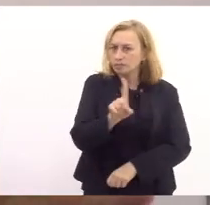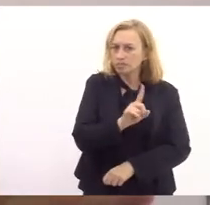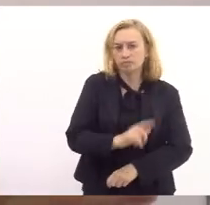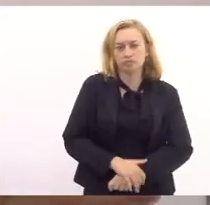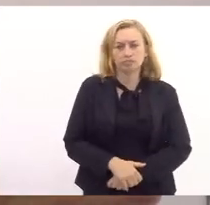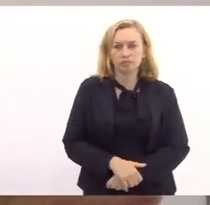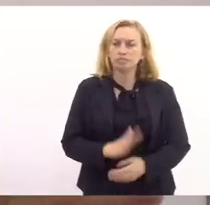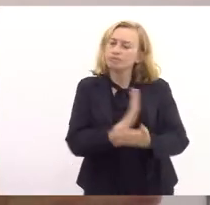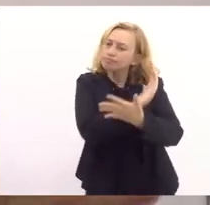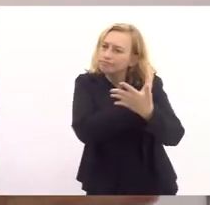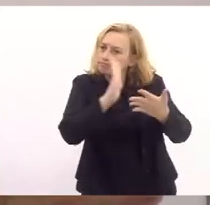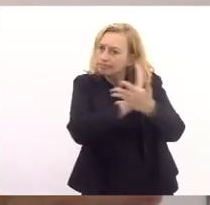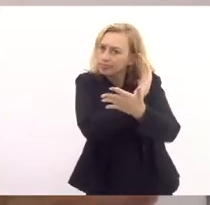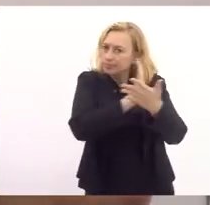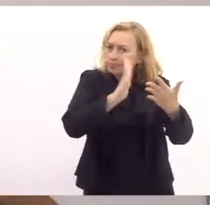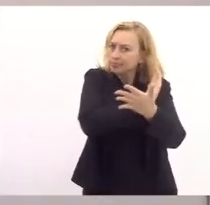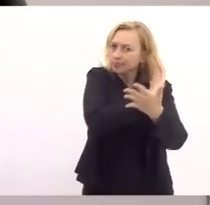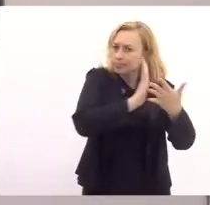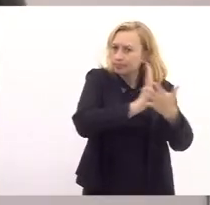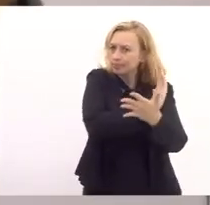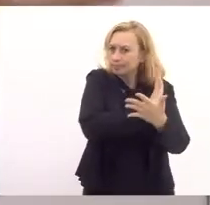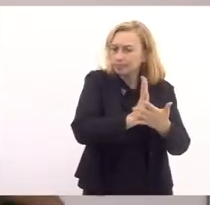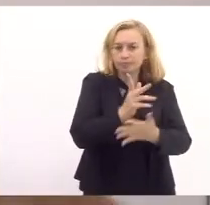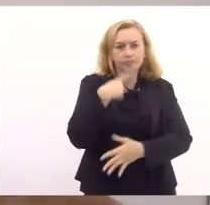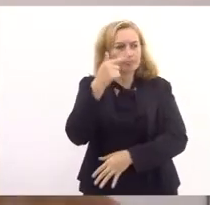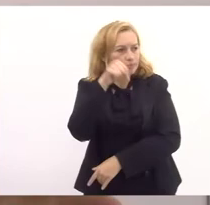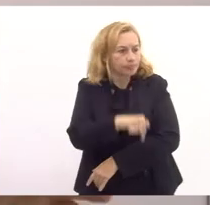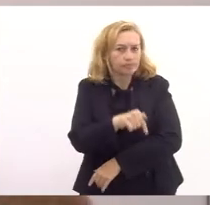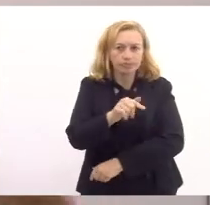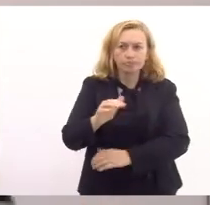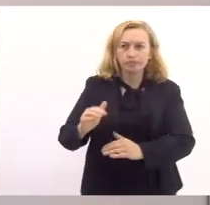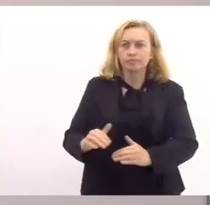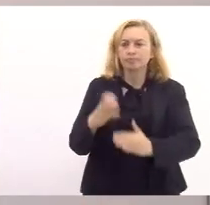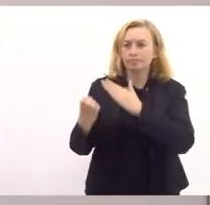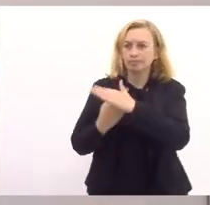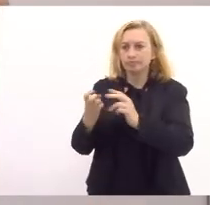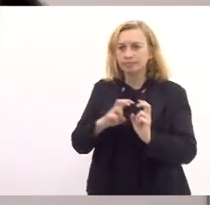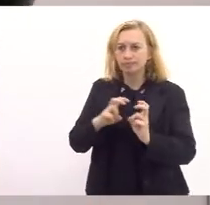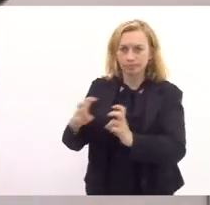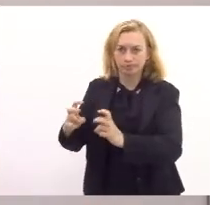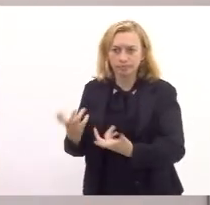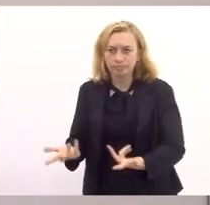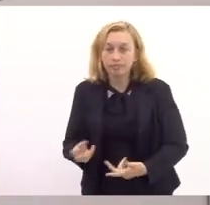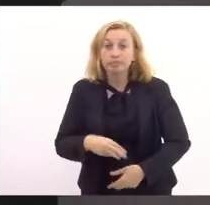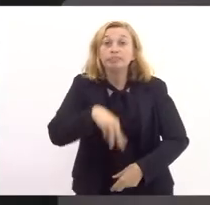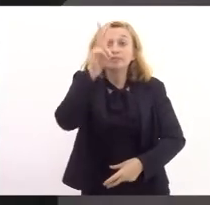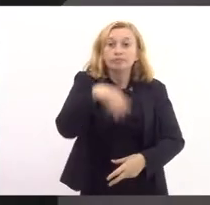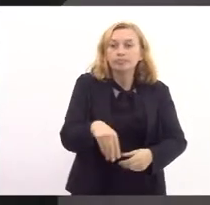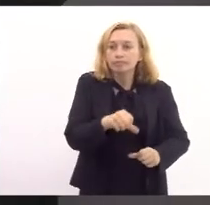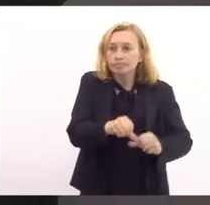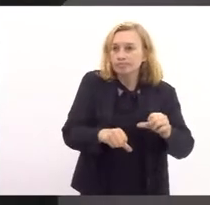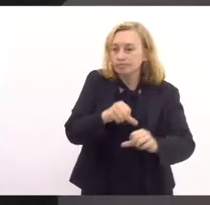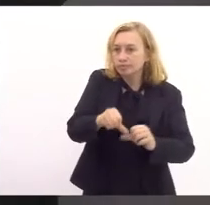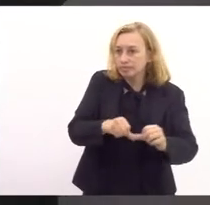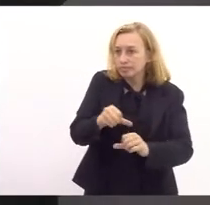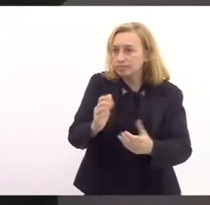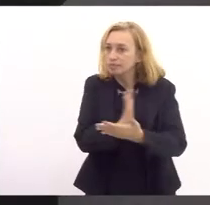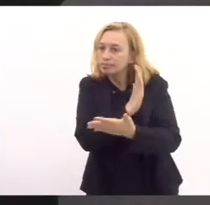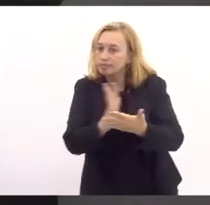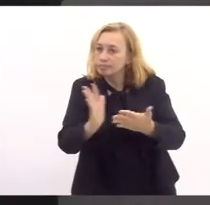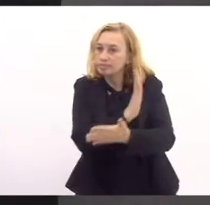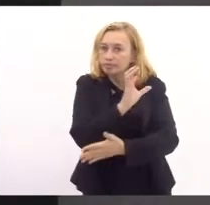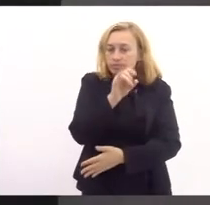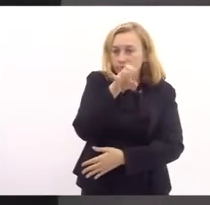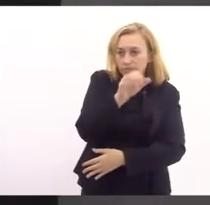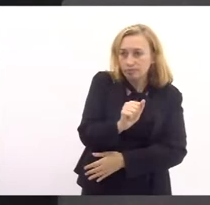Às vezes, né, foi dito aqui pela Supervia que ele está trocando determinados cabos para